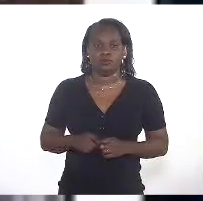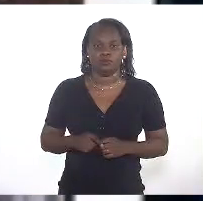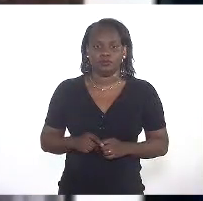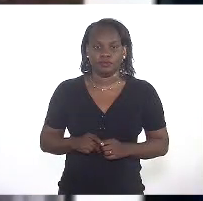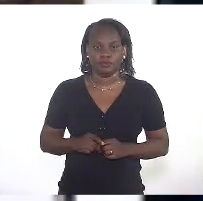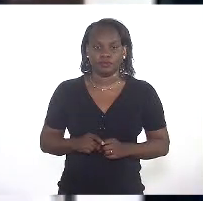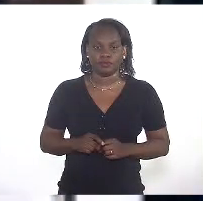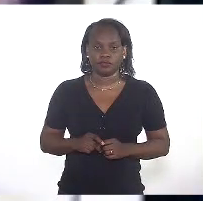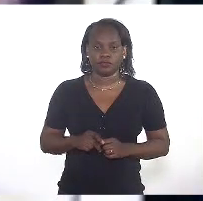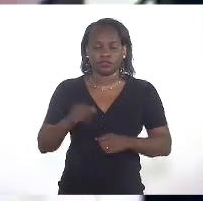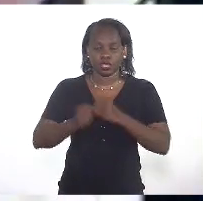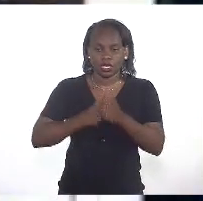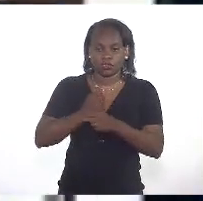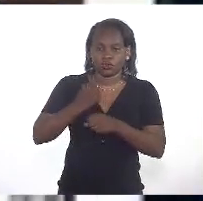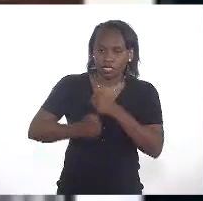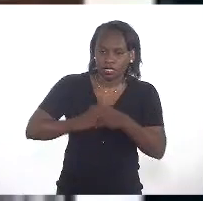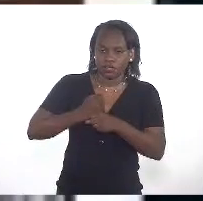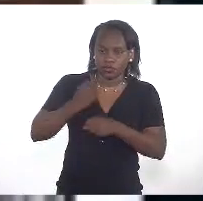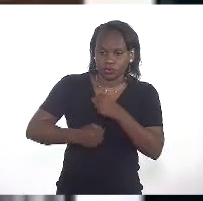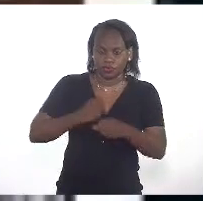ano.